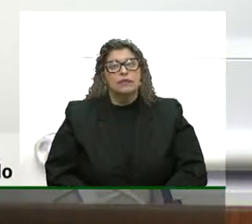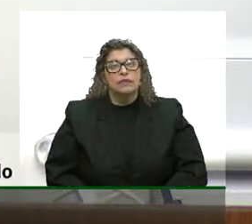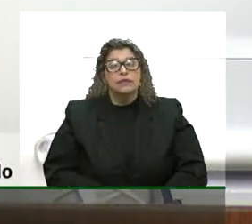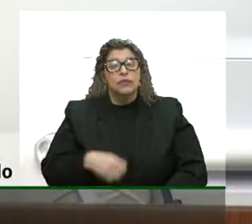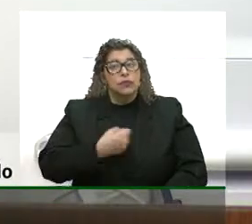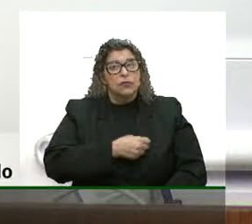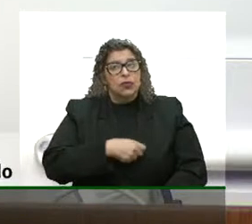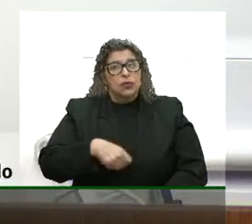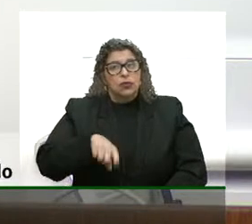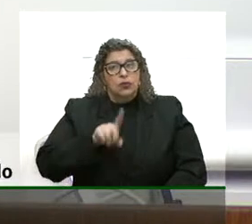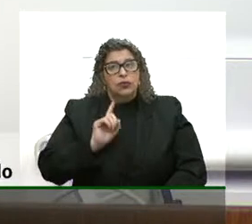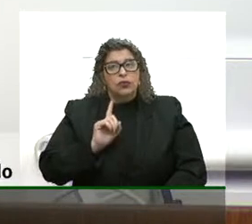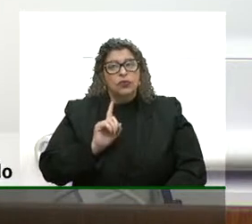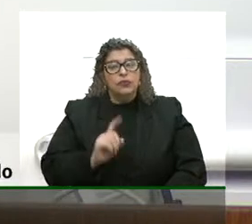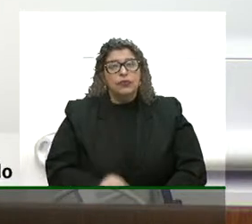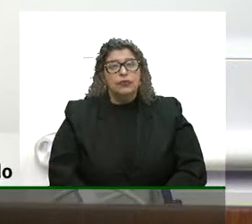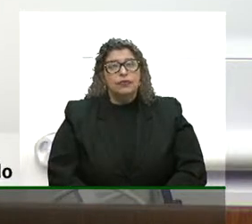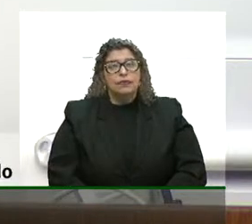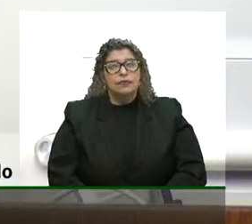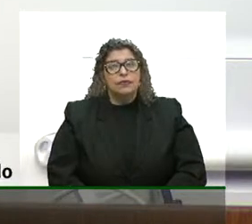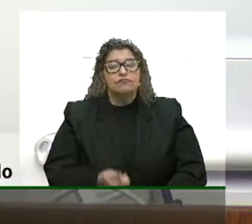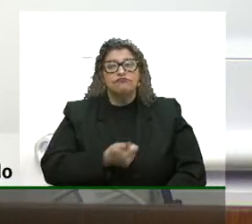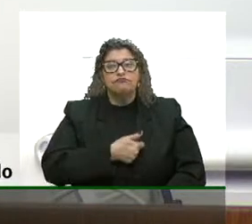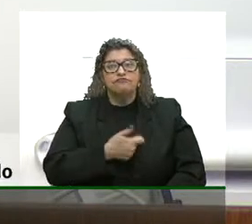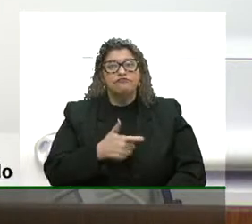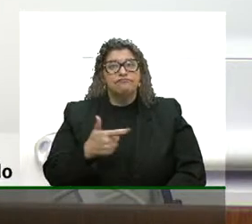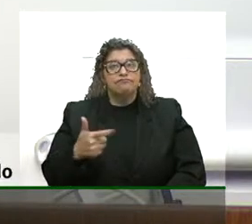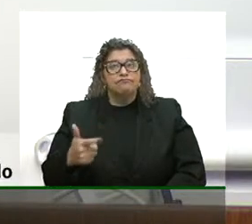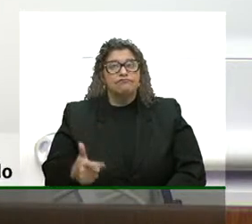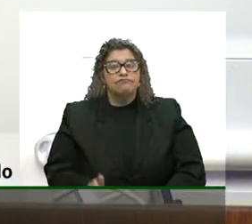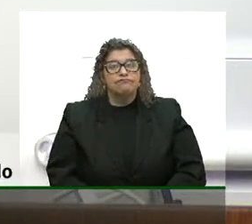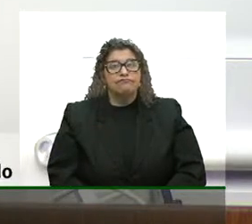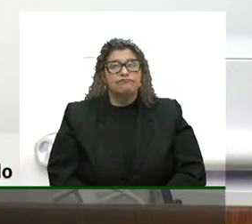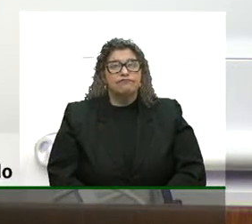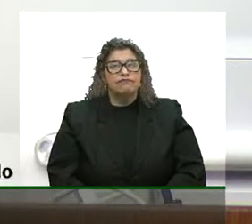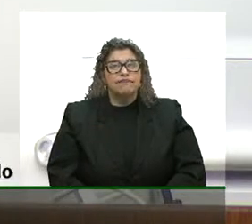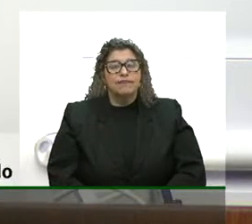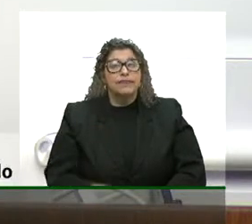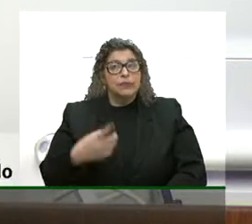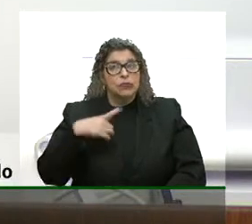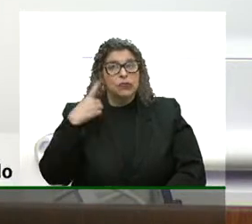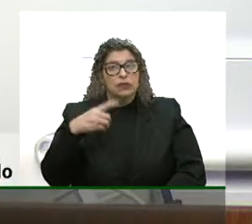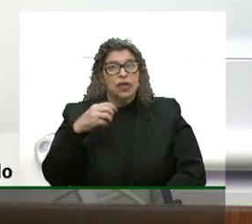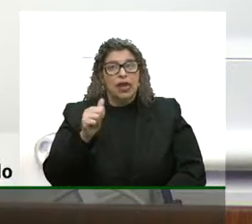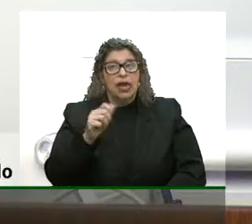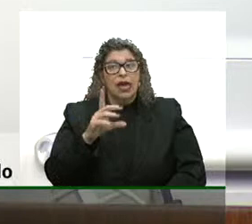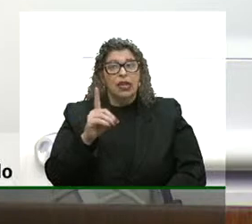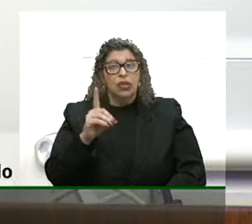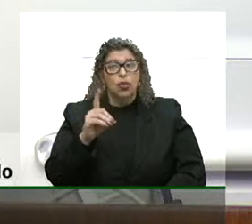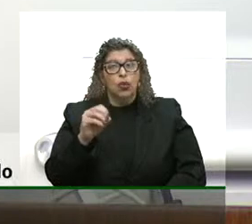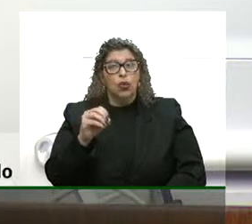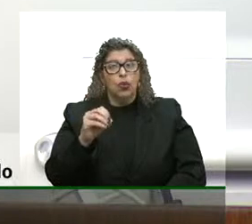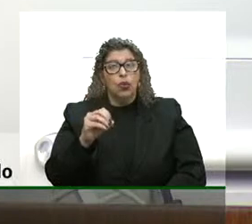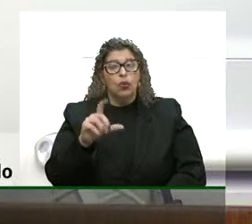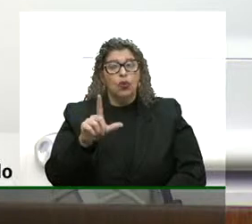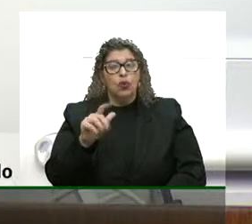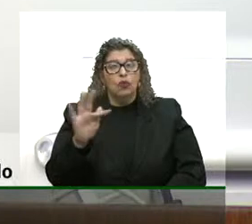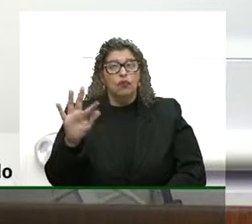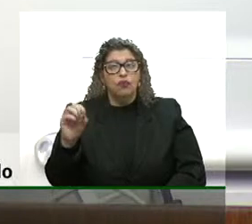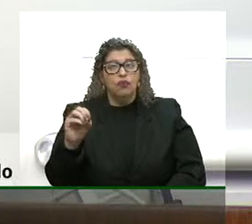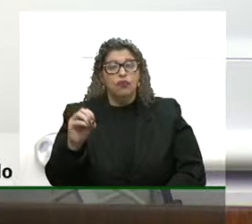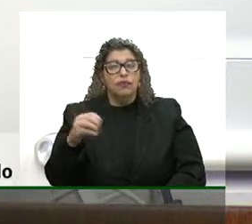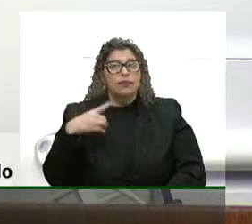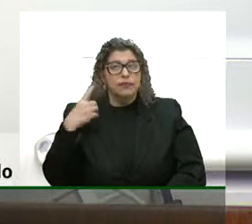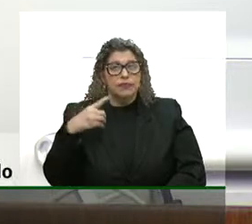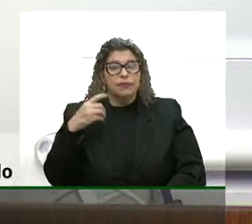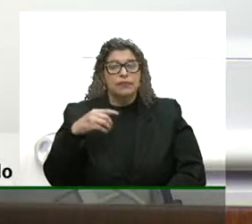número 1. Nós não temos... deputado Adolfo Brito está inscrito para a emenda 2. Nós não temos mais inscritos